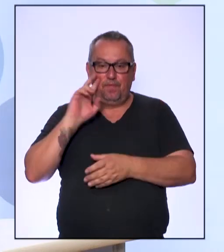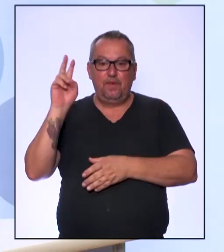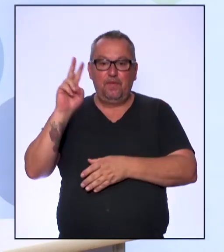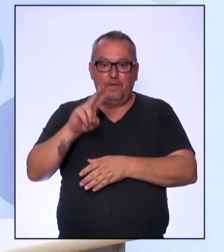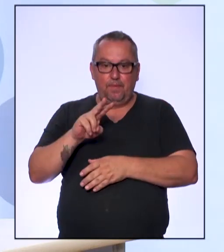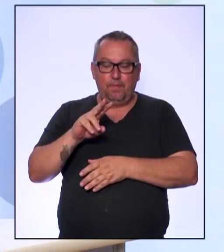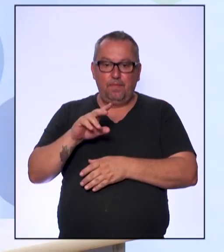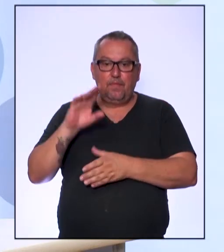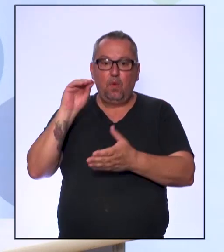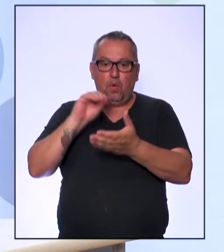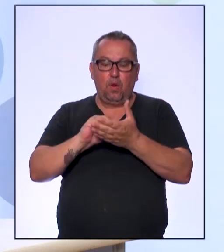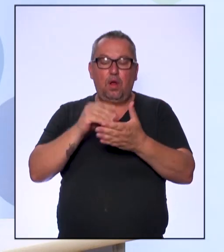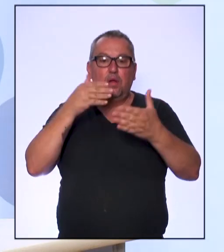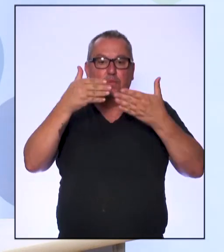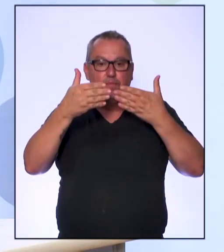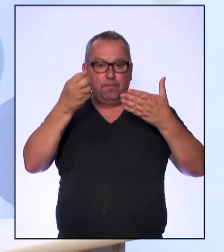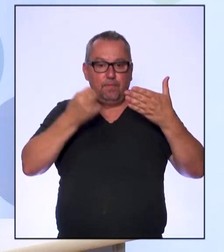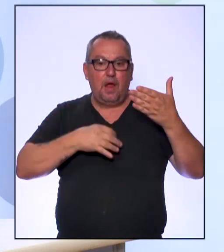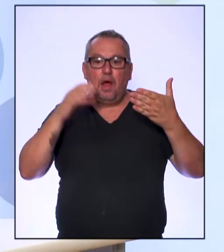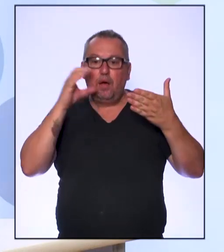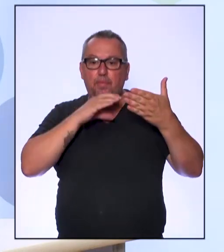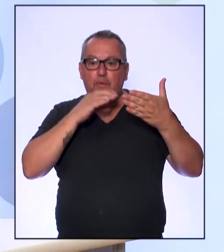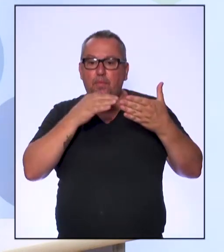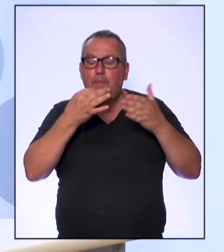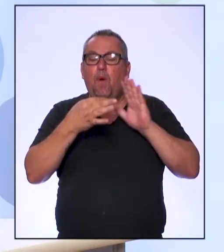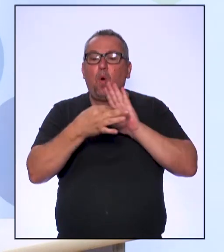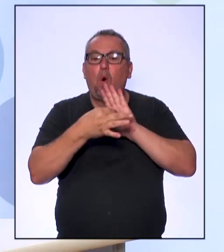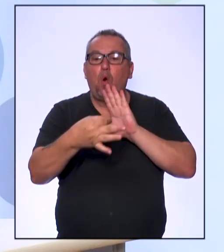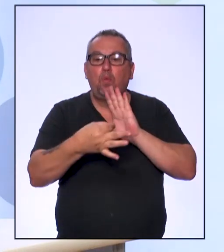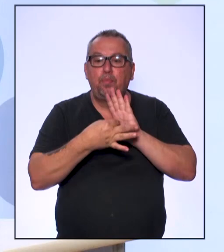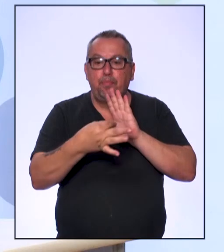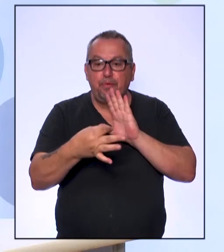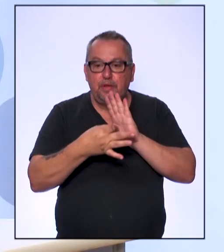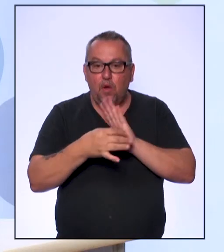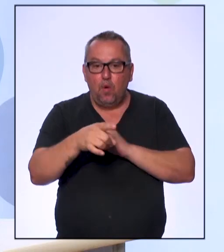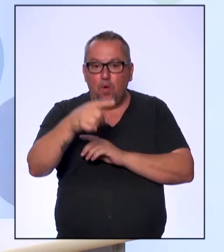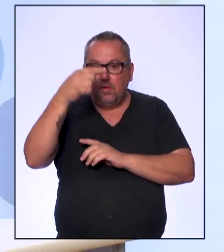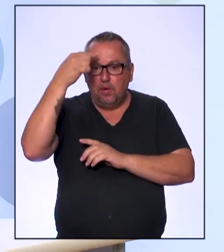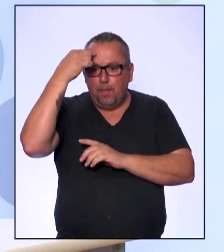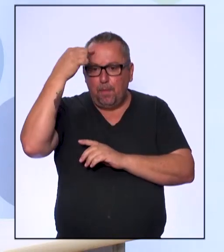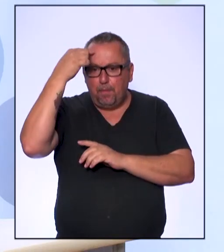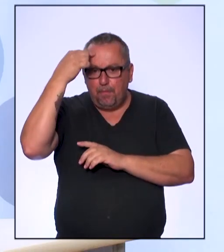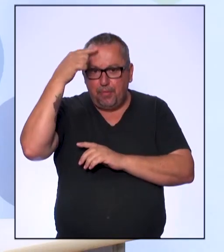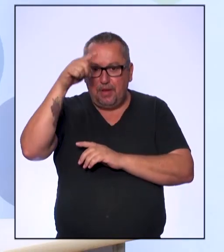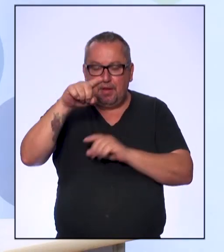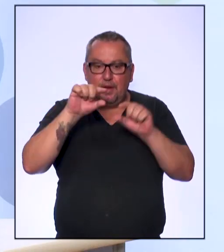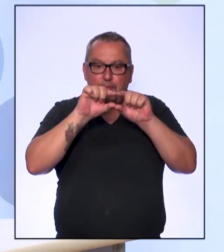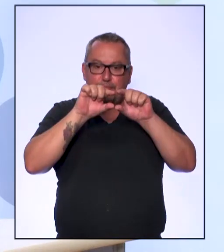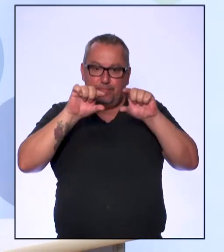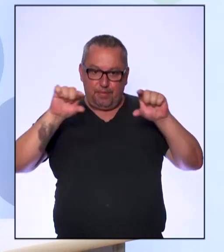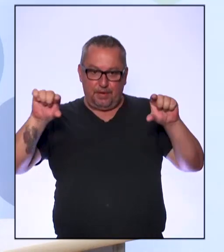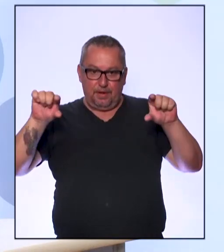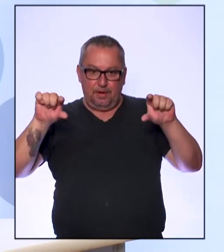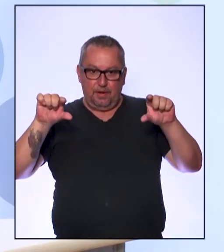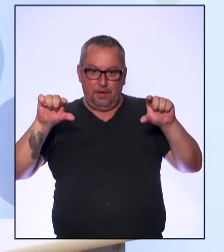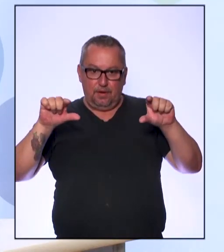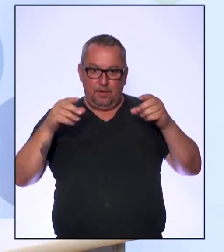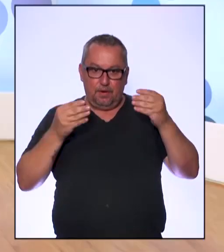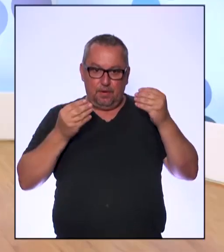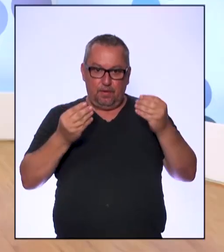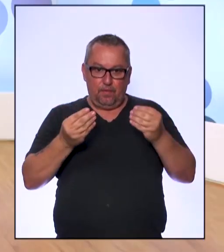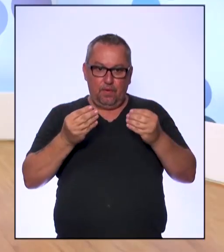Então, coloquem rapidamente no chat a opinião. O que vocês pensam a respeito deste parágrafo? Eu vou deixar